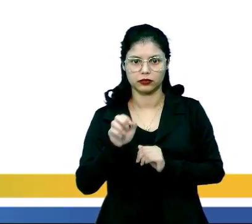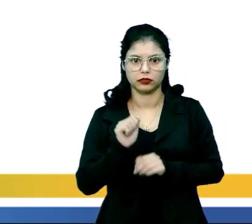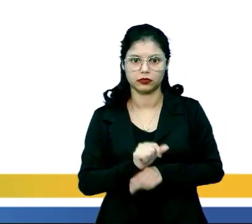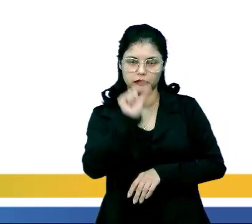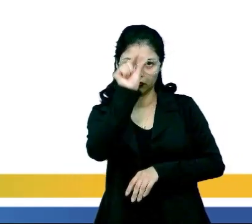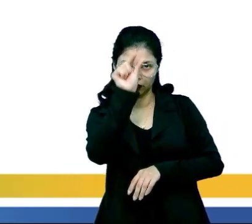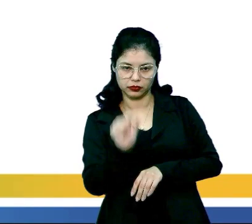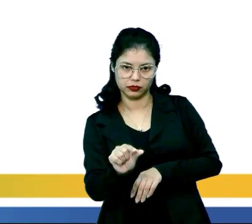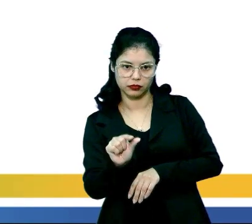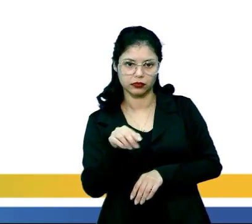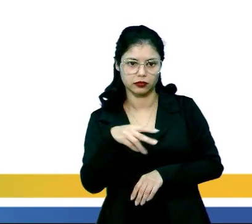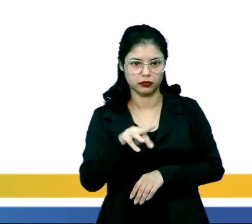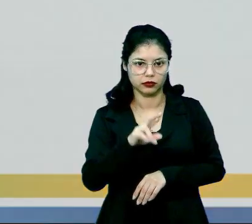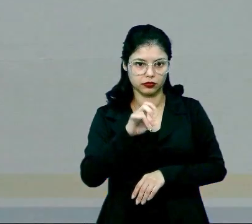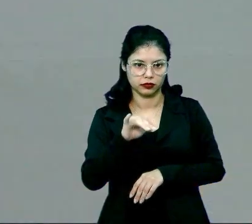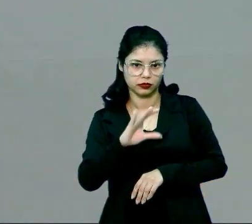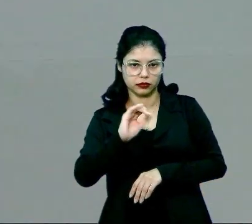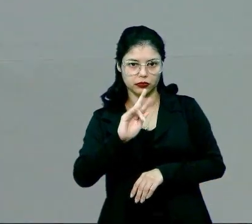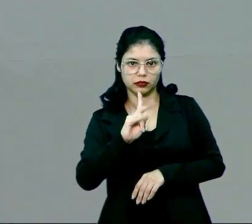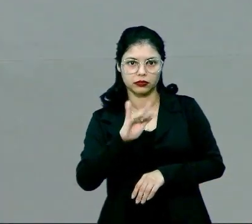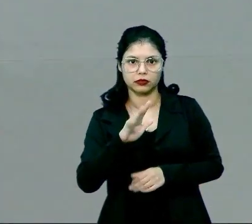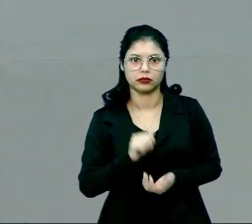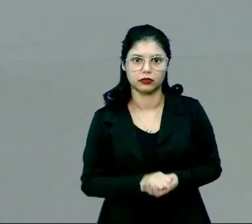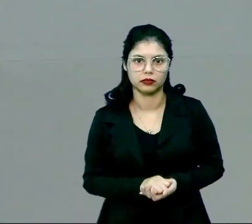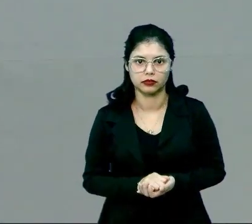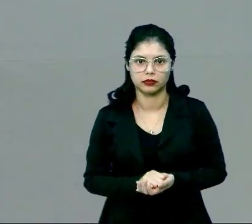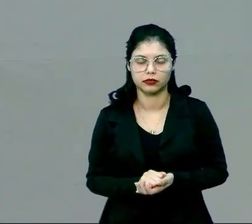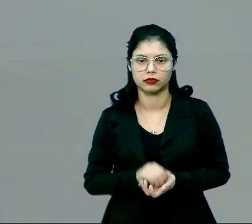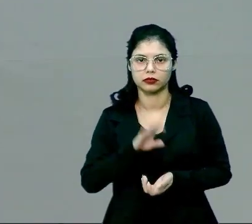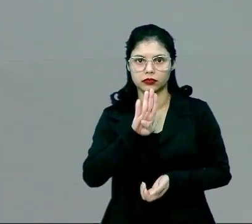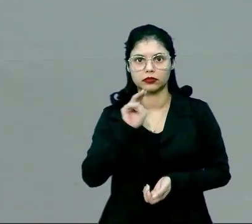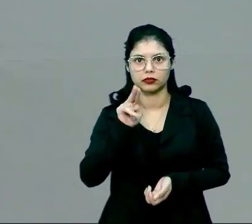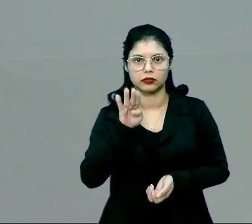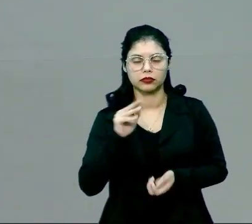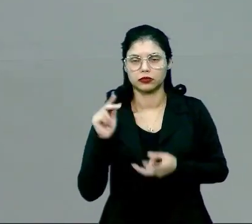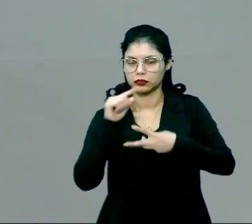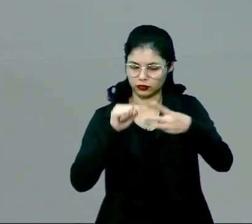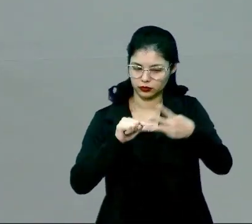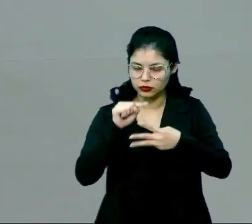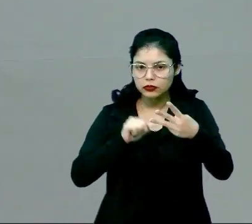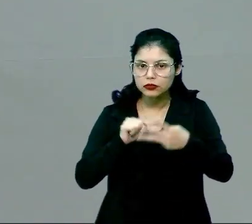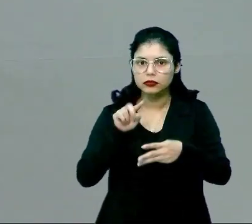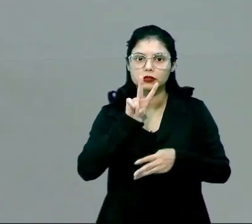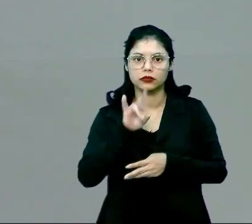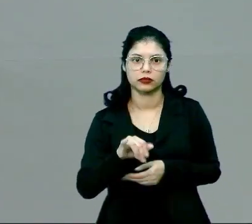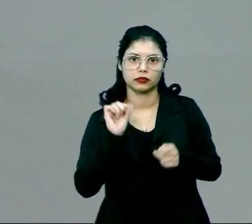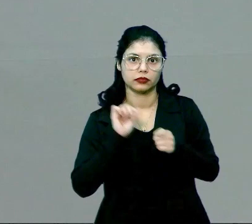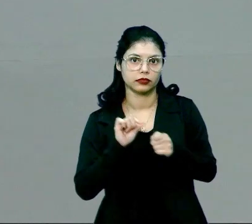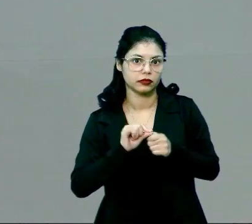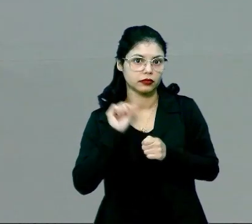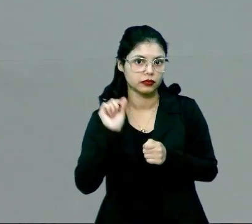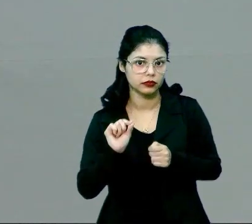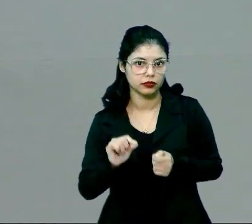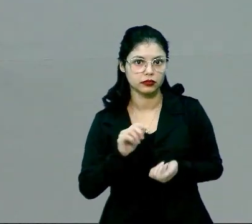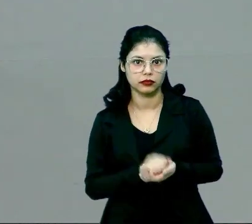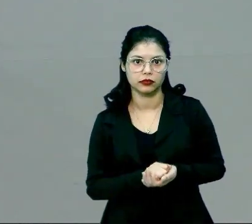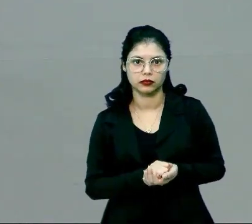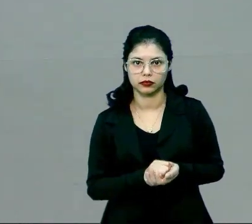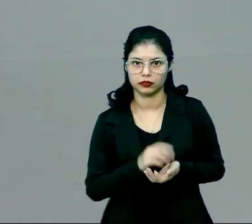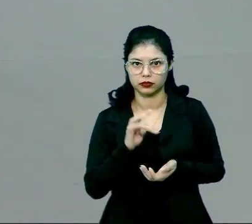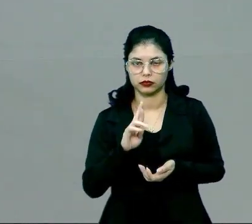medula oblonga, que é conhecida também como um bulbo. Essas três estruturas, pessoal, vai formar o